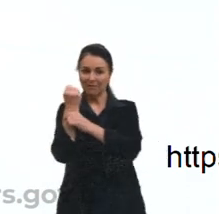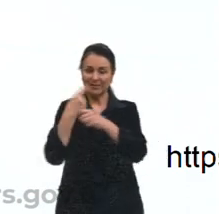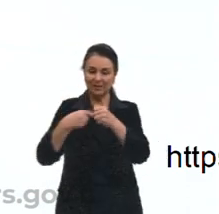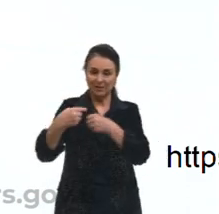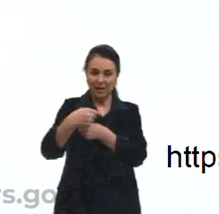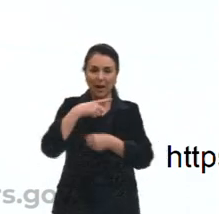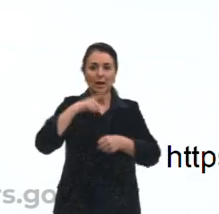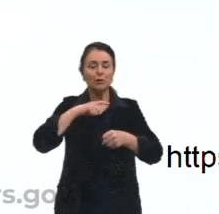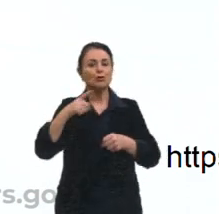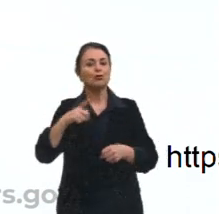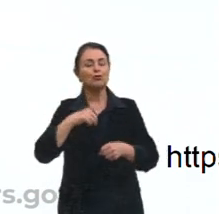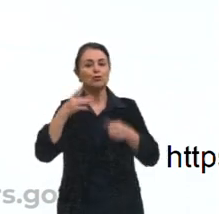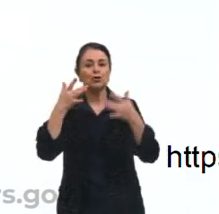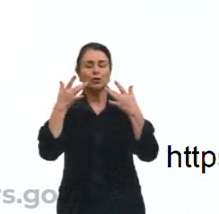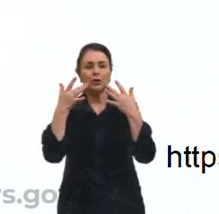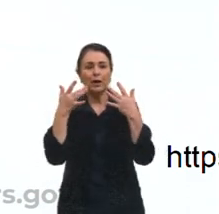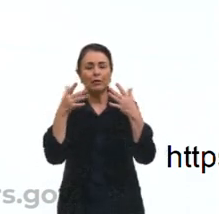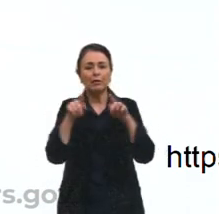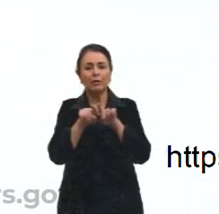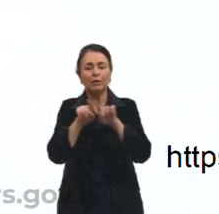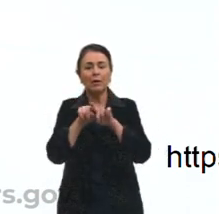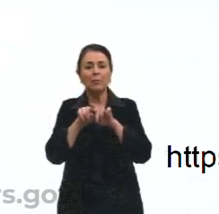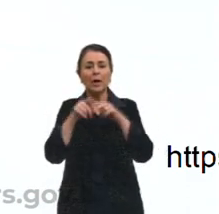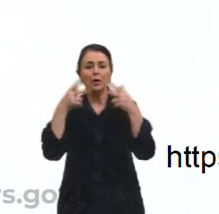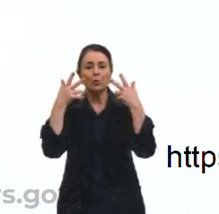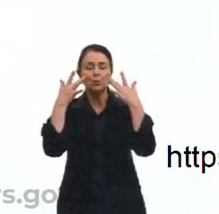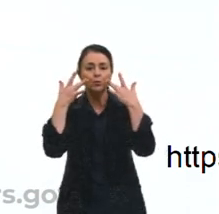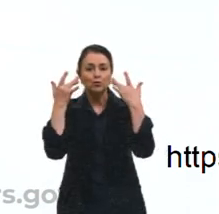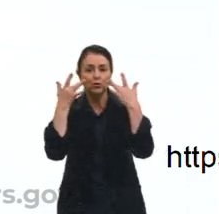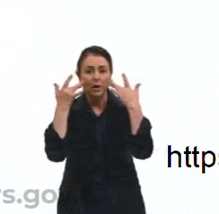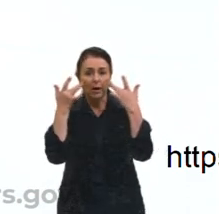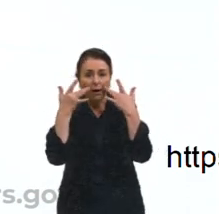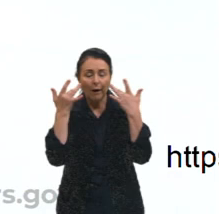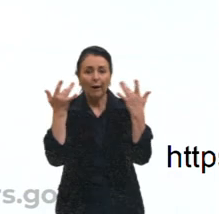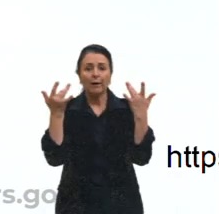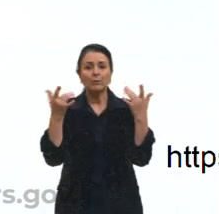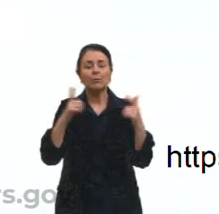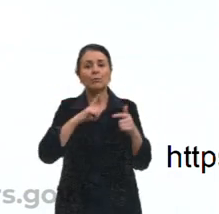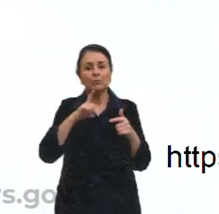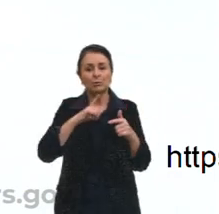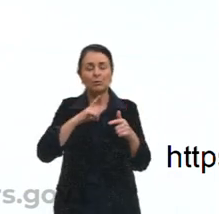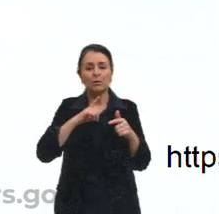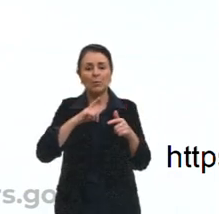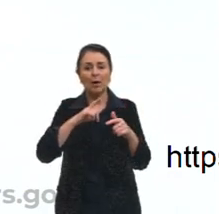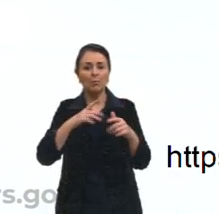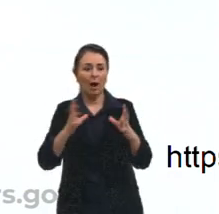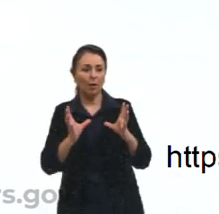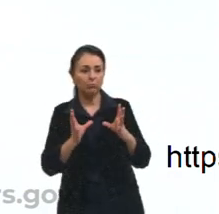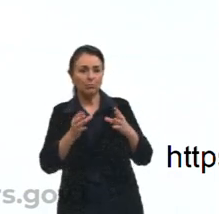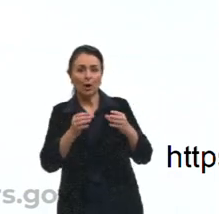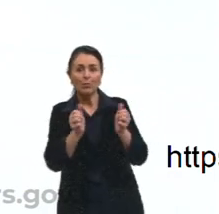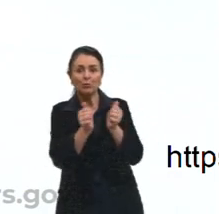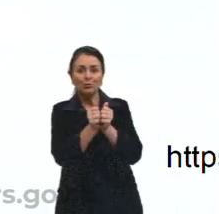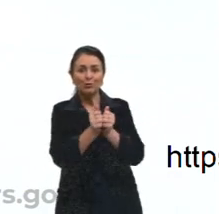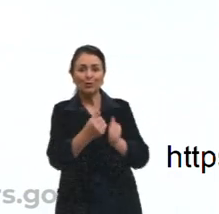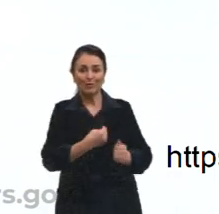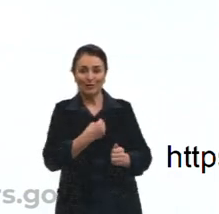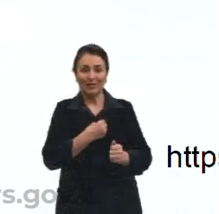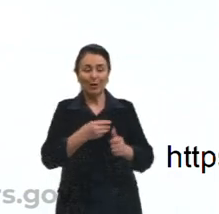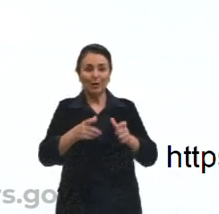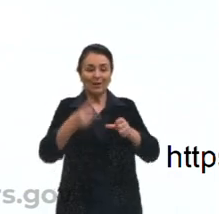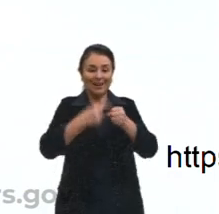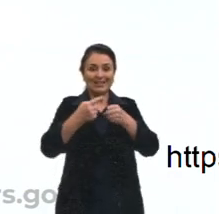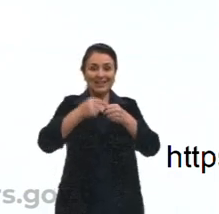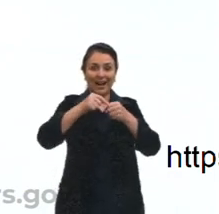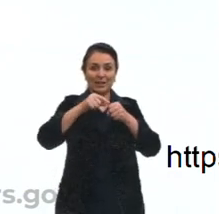realmente um teatro e as tinha uma parte muito importante para a vida pública que geralmente era parte alta da cidade né que a gente vê